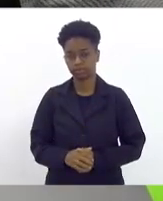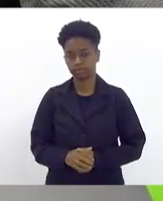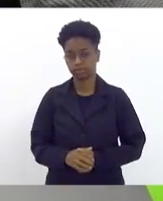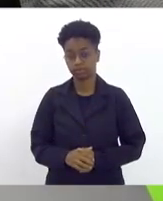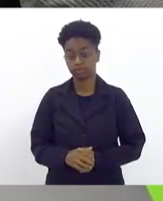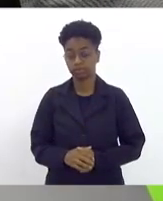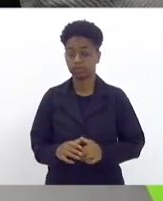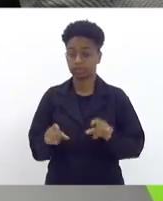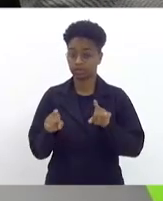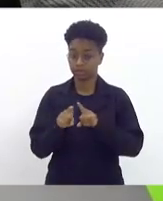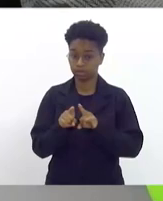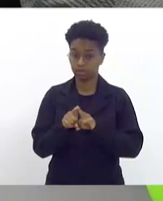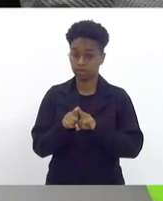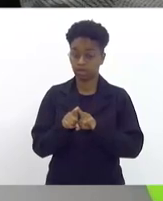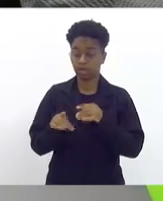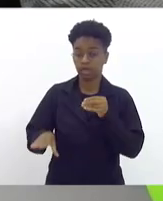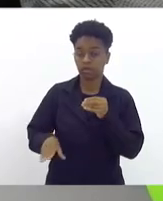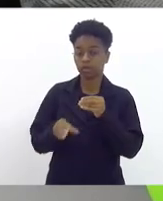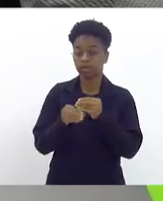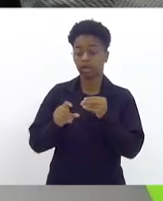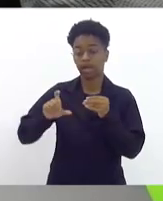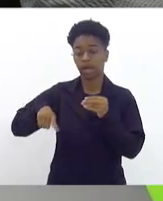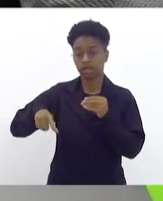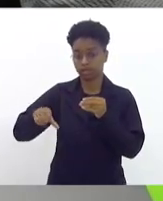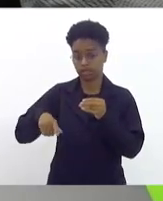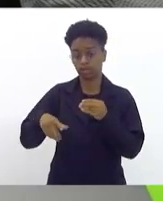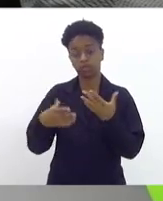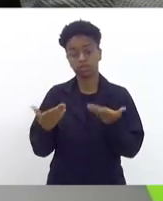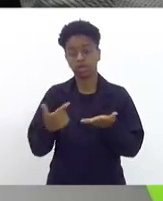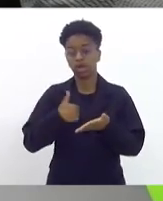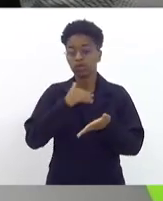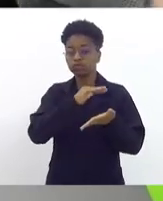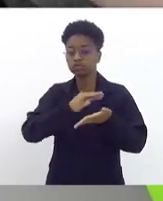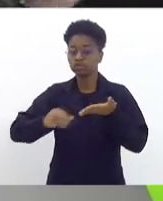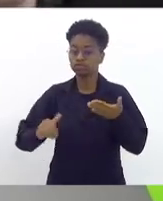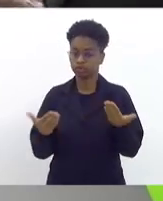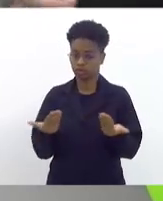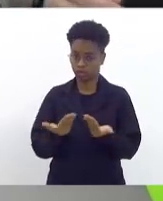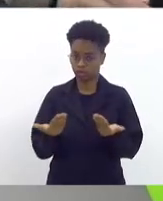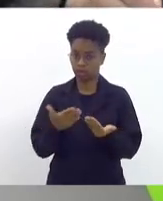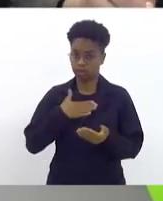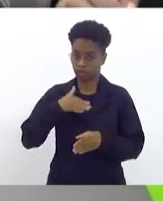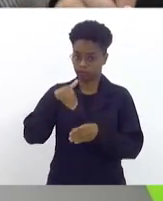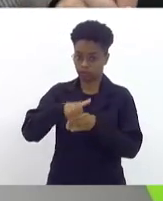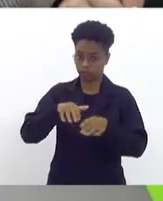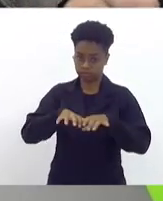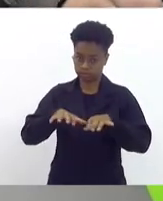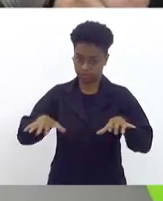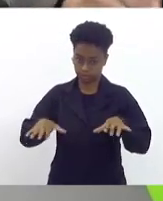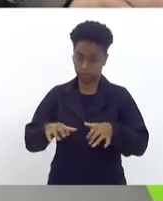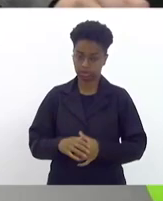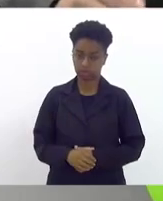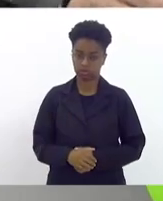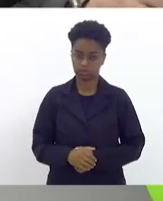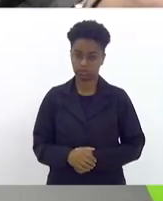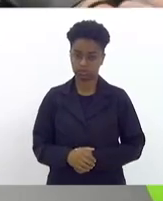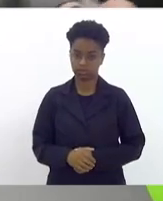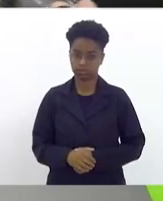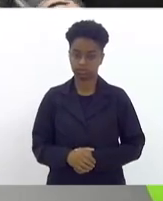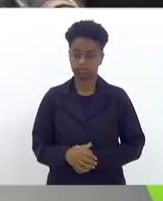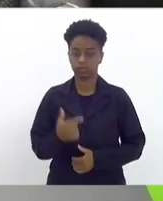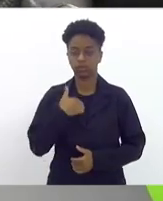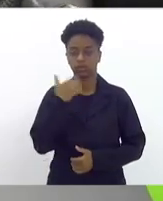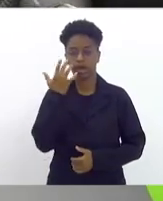incluir o cartão de crédito e o cartão de débito então eu retiro agora senhor presidente o meu voto em separado e acho que